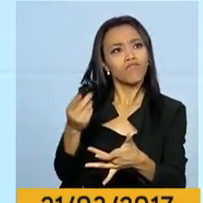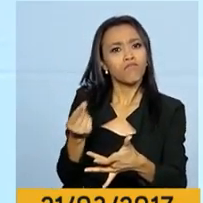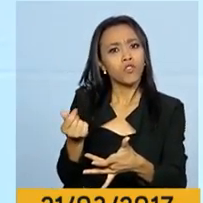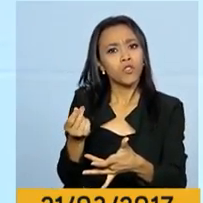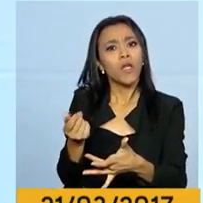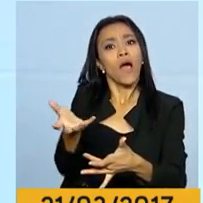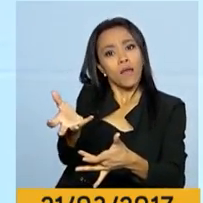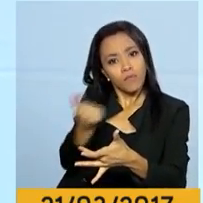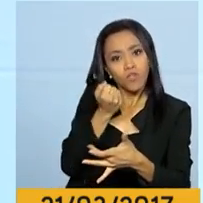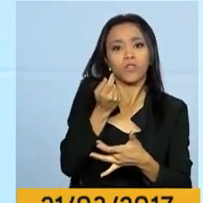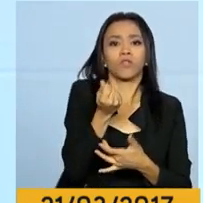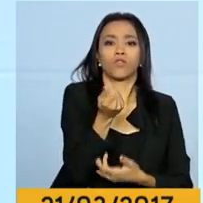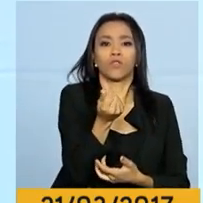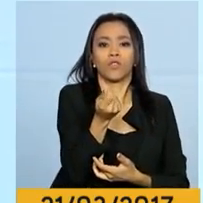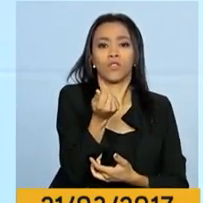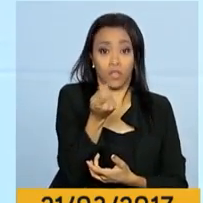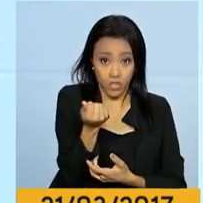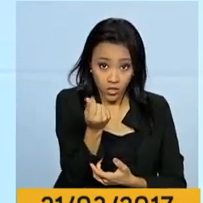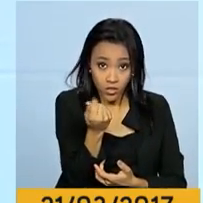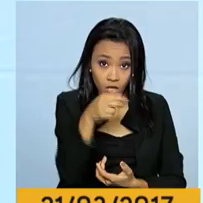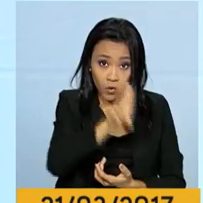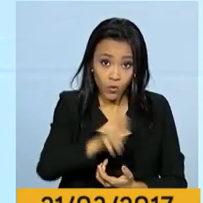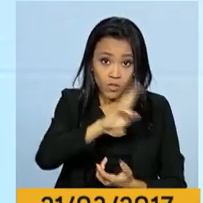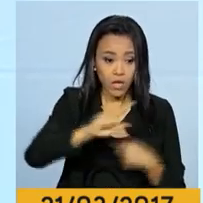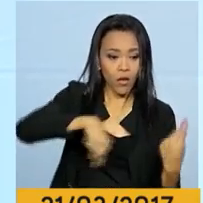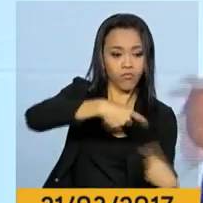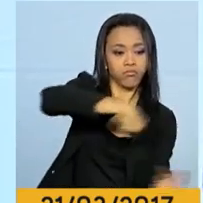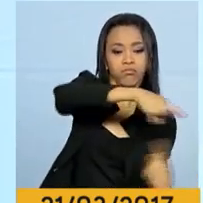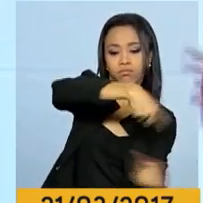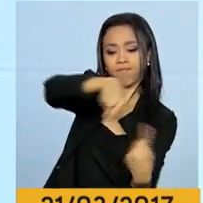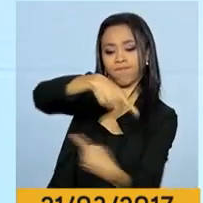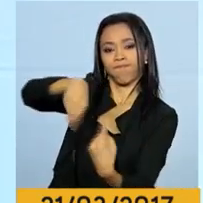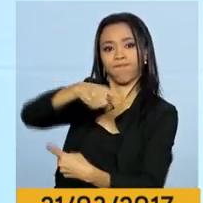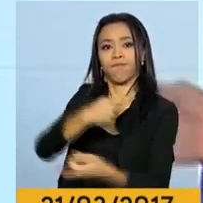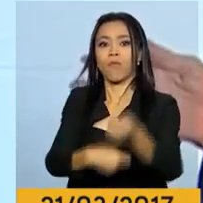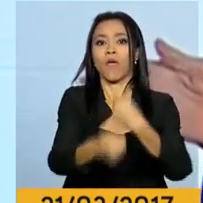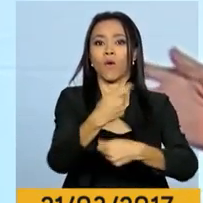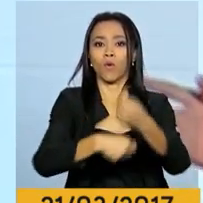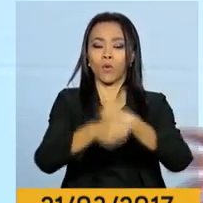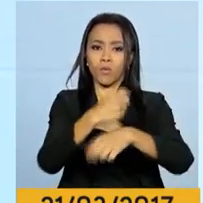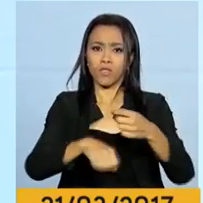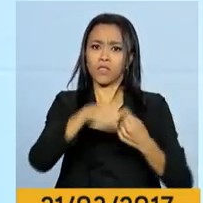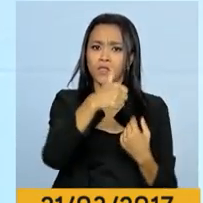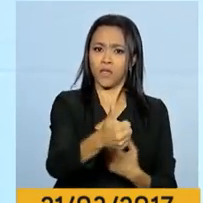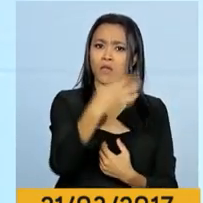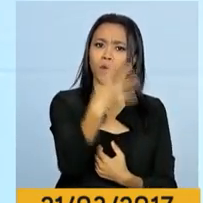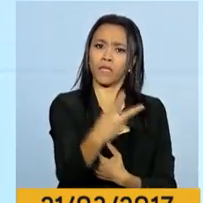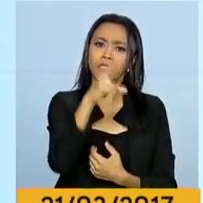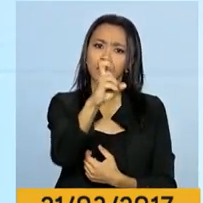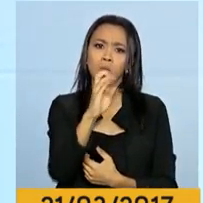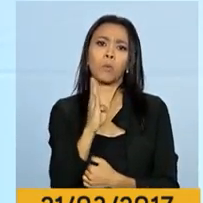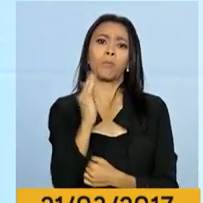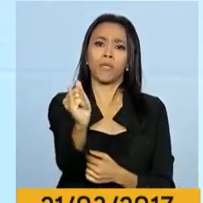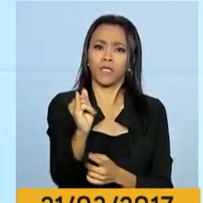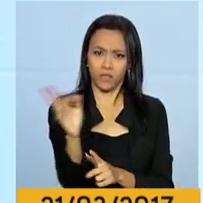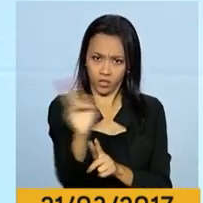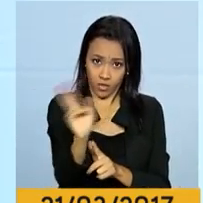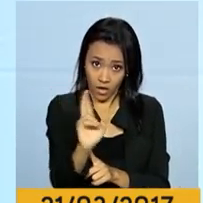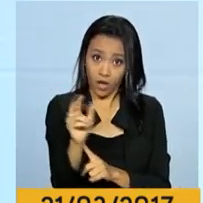significar uma injeção na economia brasileira de cerca de 35, 40 bilhões de reais, não é? São